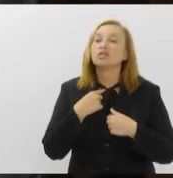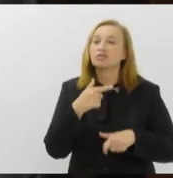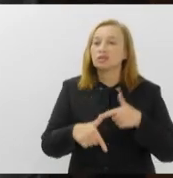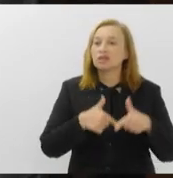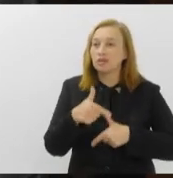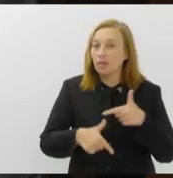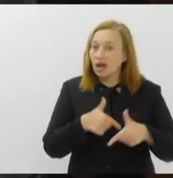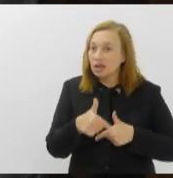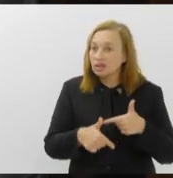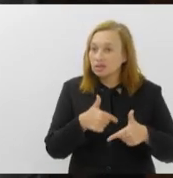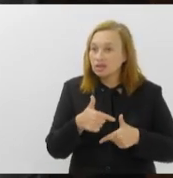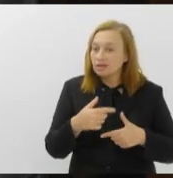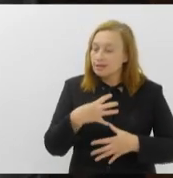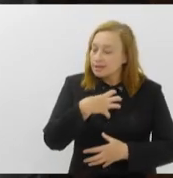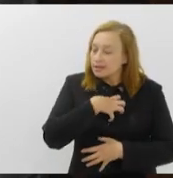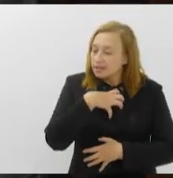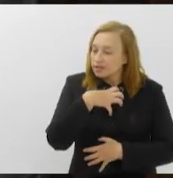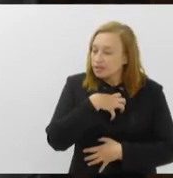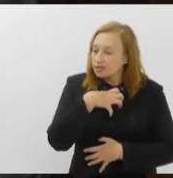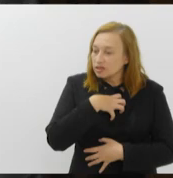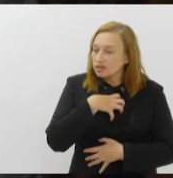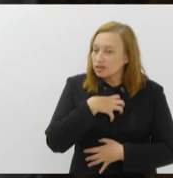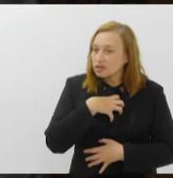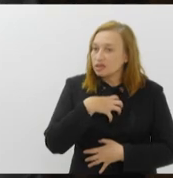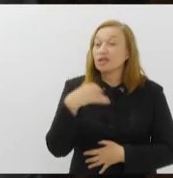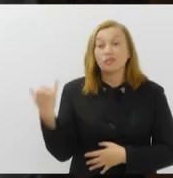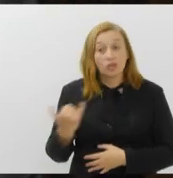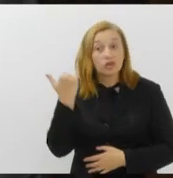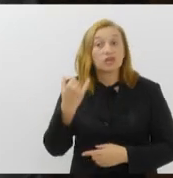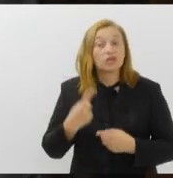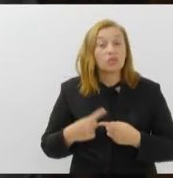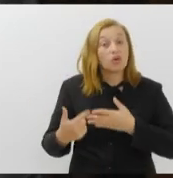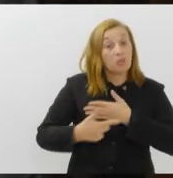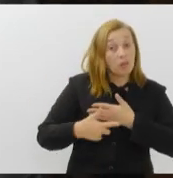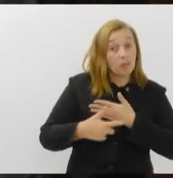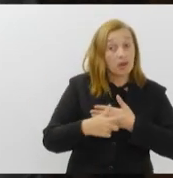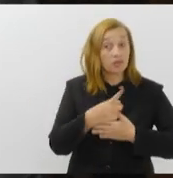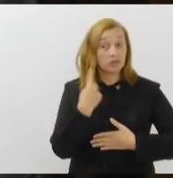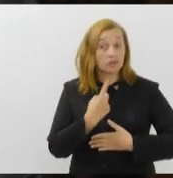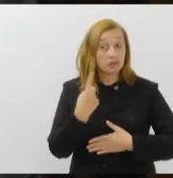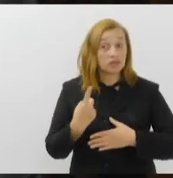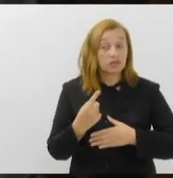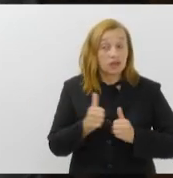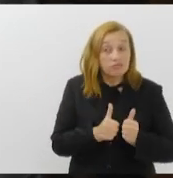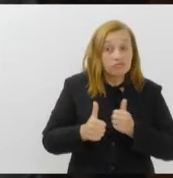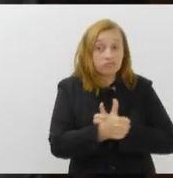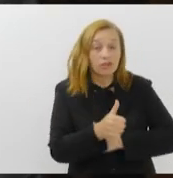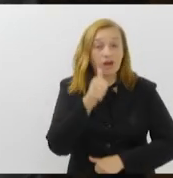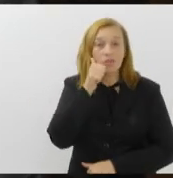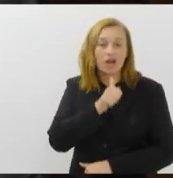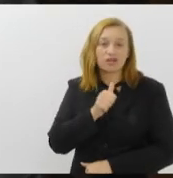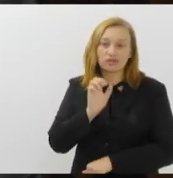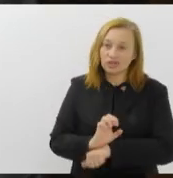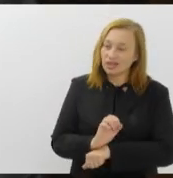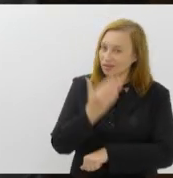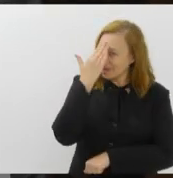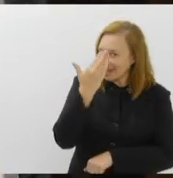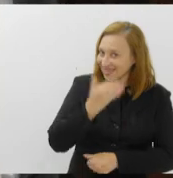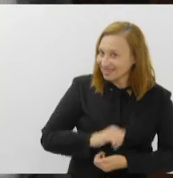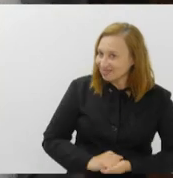que faça sentido e que tenha relevância, porque o nosso papel é dar protagonismo as mulheres do nosso estado. Muito